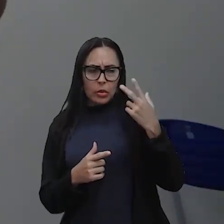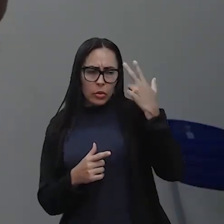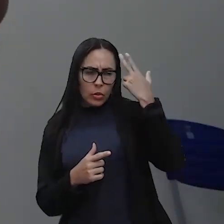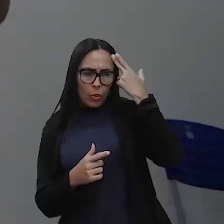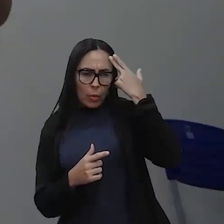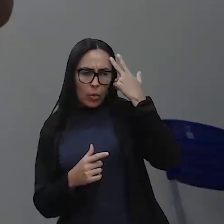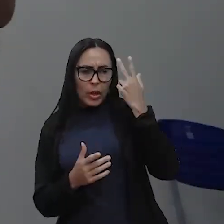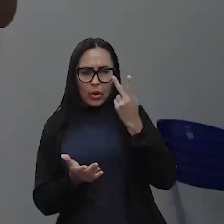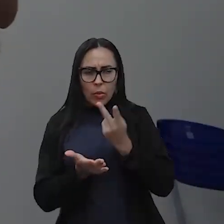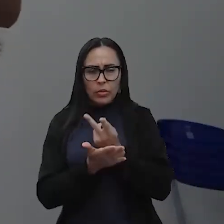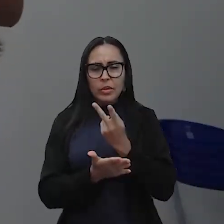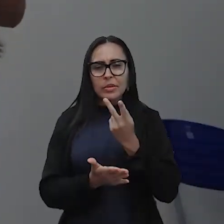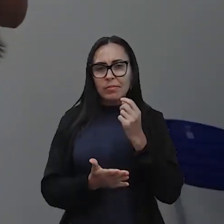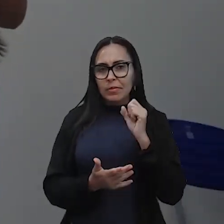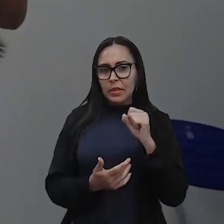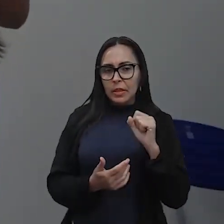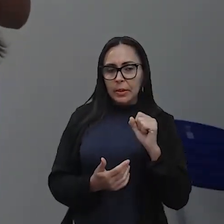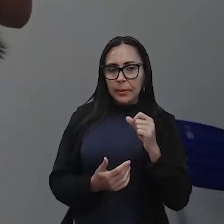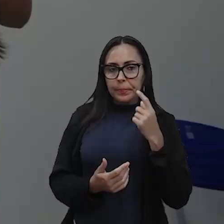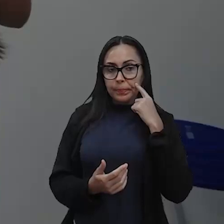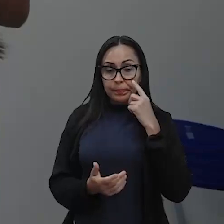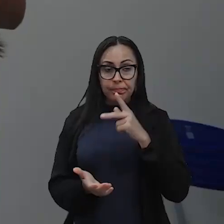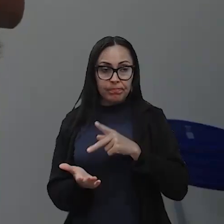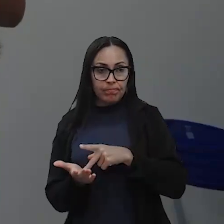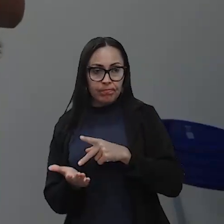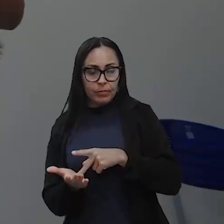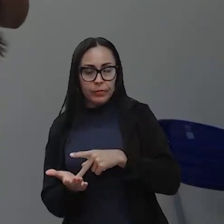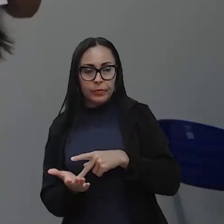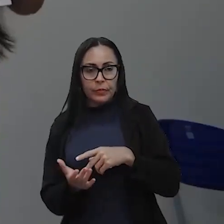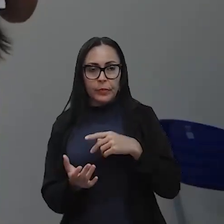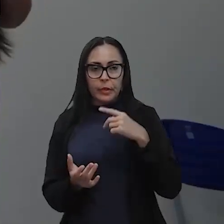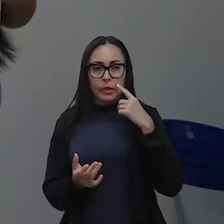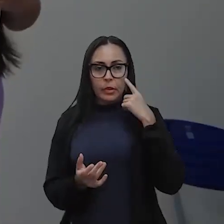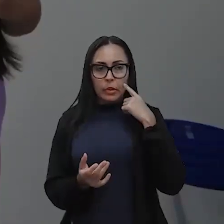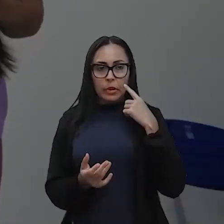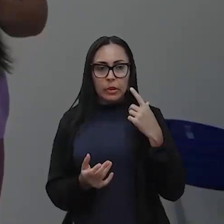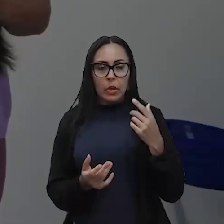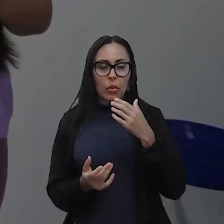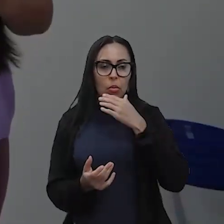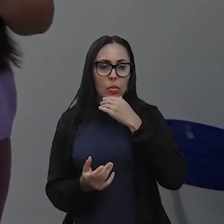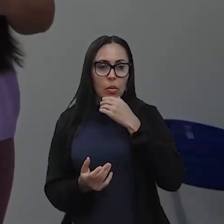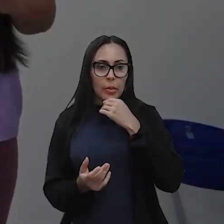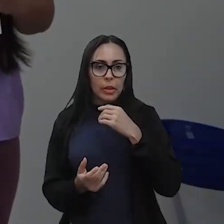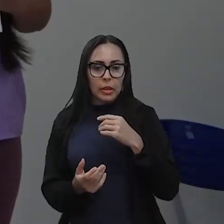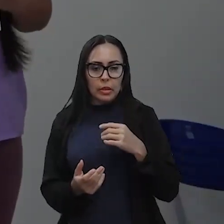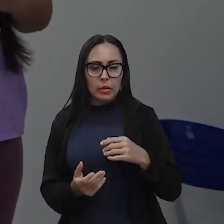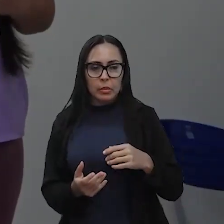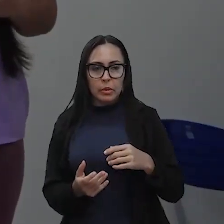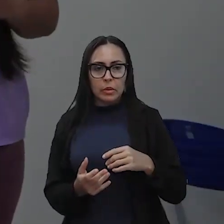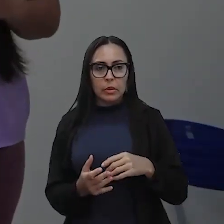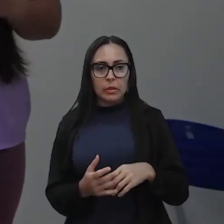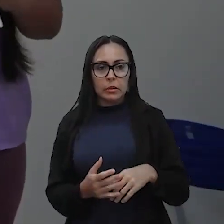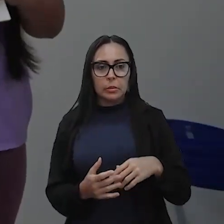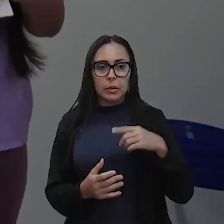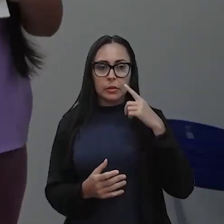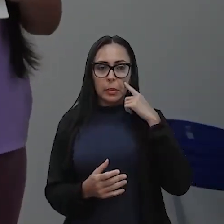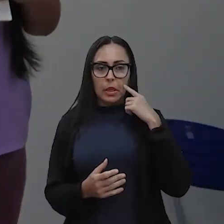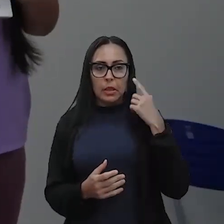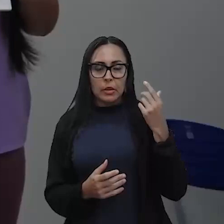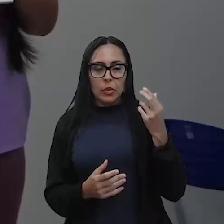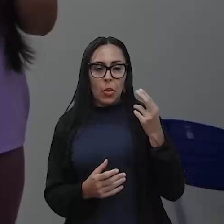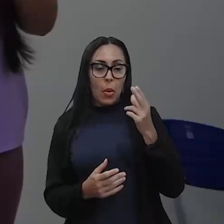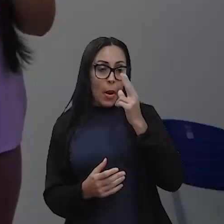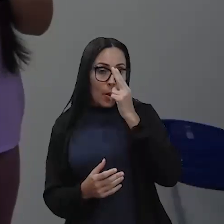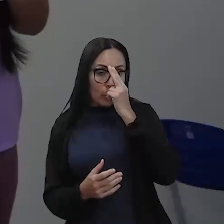isso. Na verdade, é engraçado porque os homens que nunca talvez tenham nem tocado no peito, vai chegar em casa, vai dar um toquinho